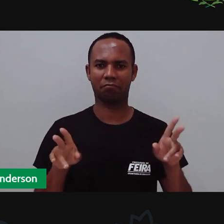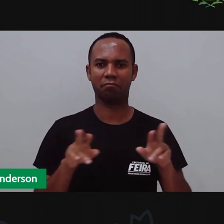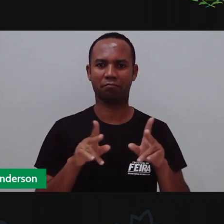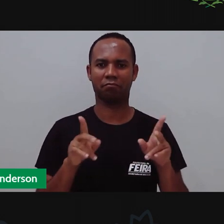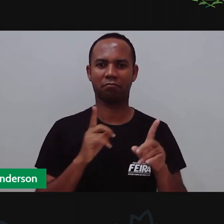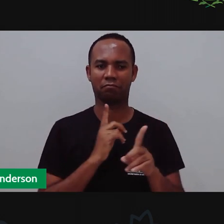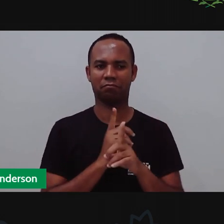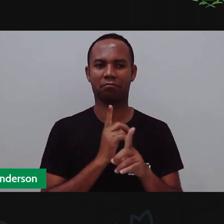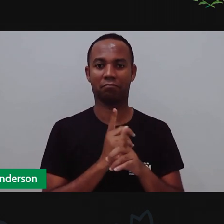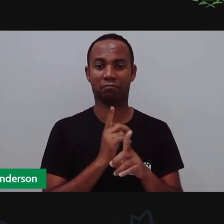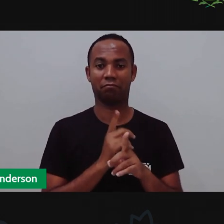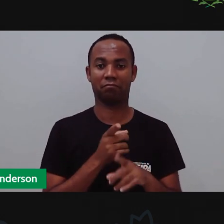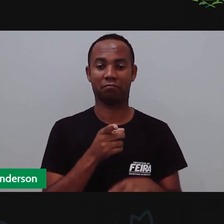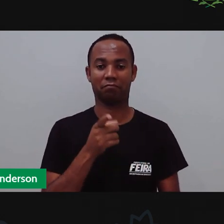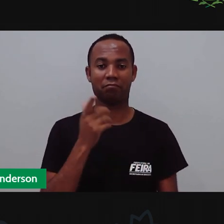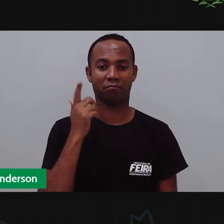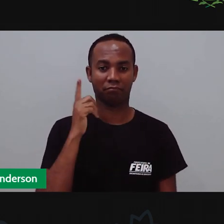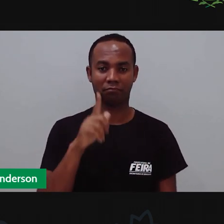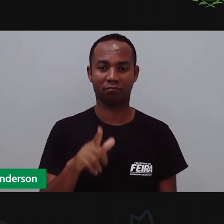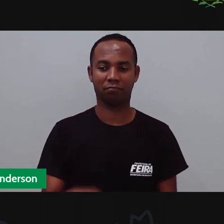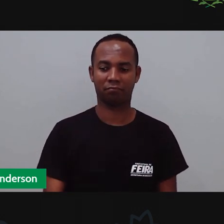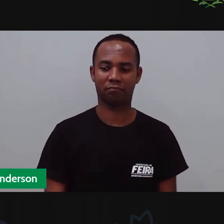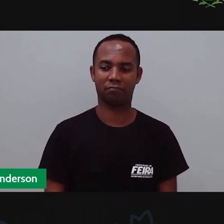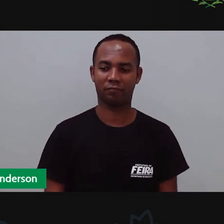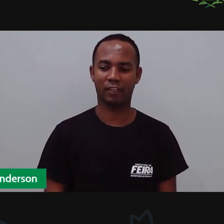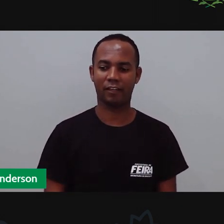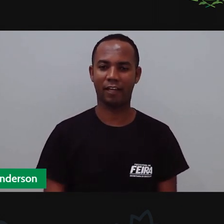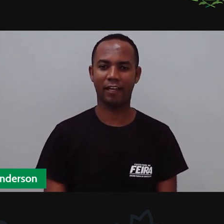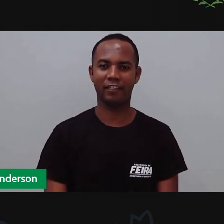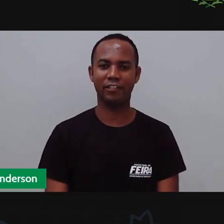Aqui, 5. O que foi mais que Laíla acertou?